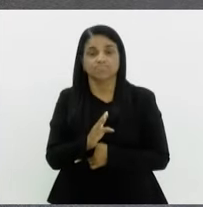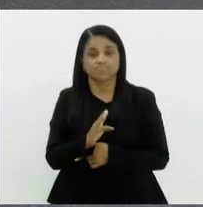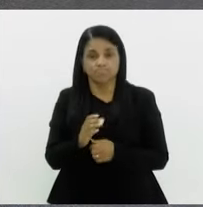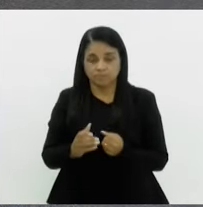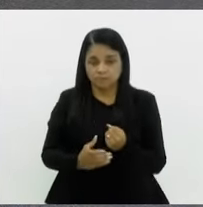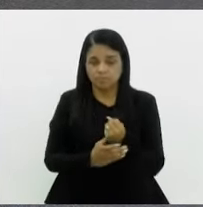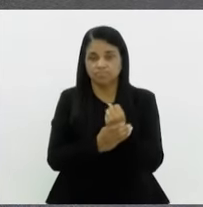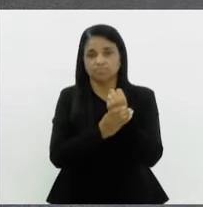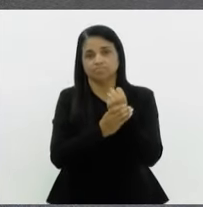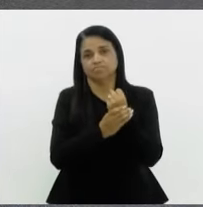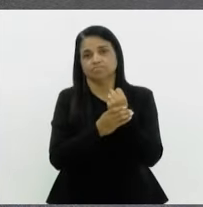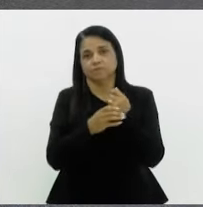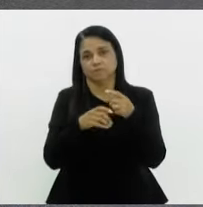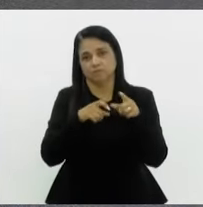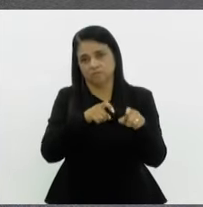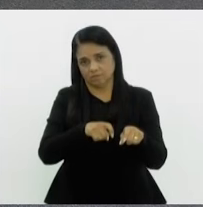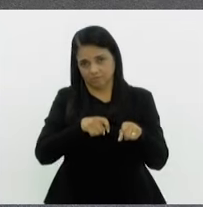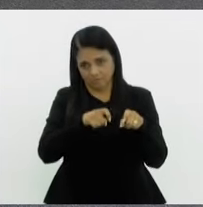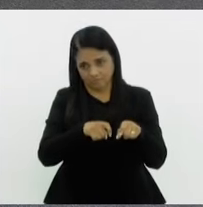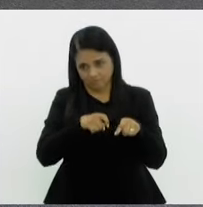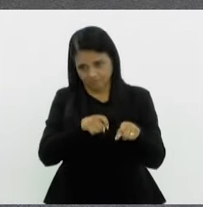agronegócio, e não o contrário. Então,